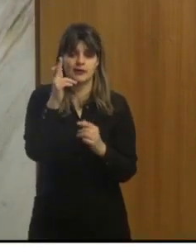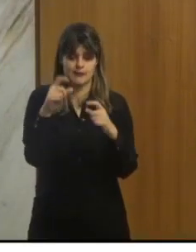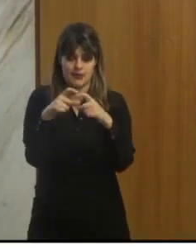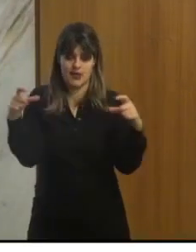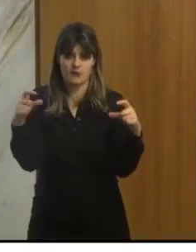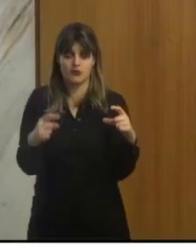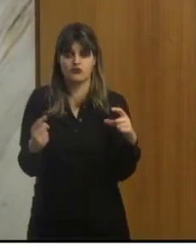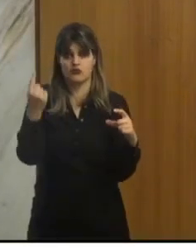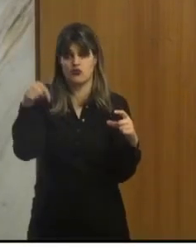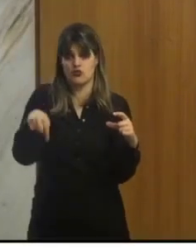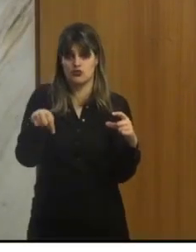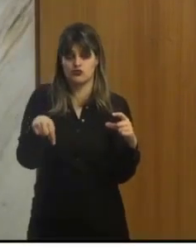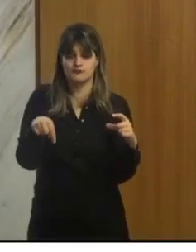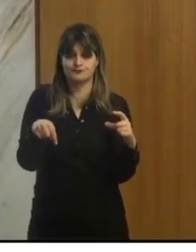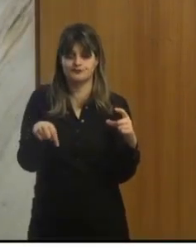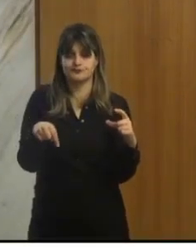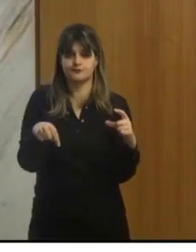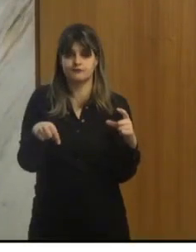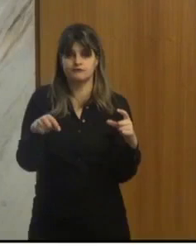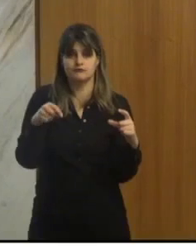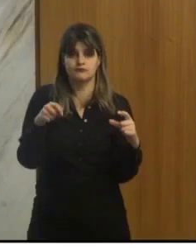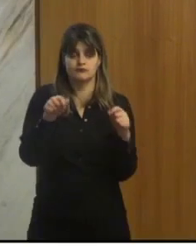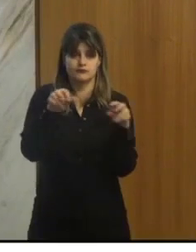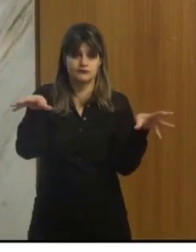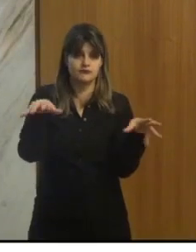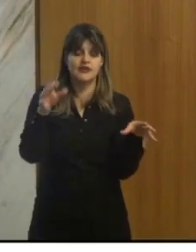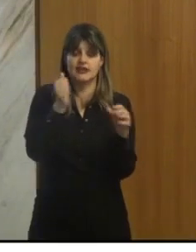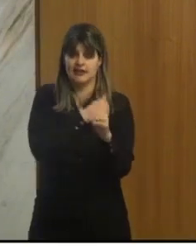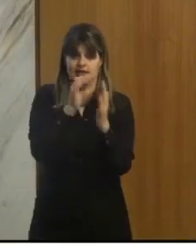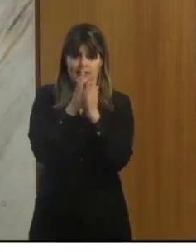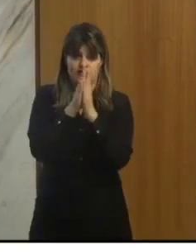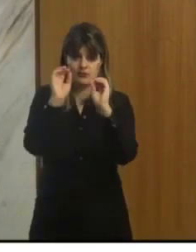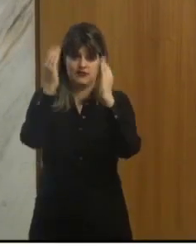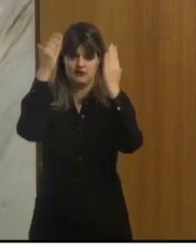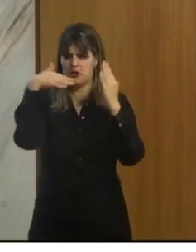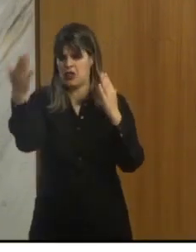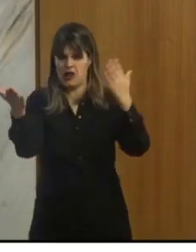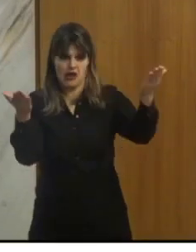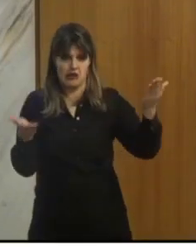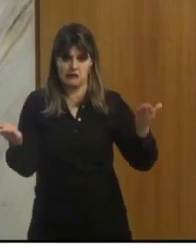hoje estão espalhadas nas naves da igreja e que,